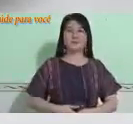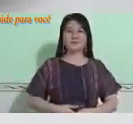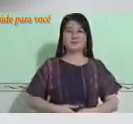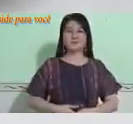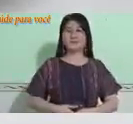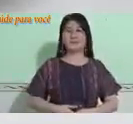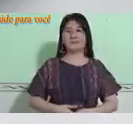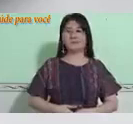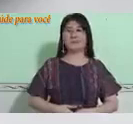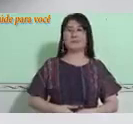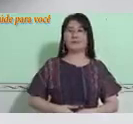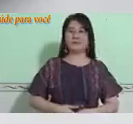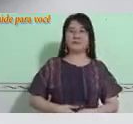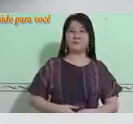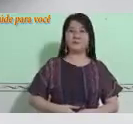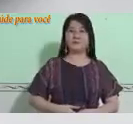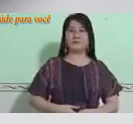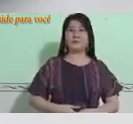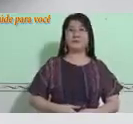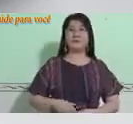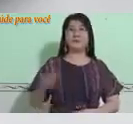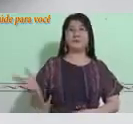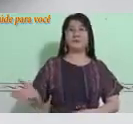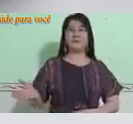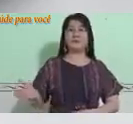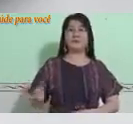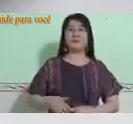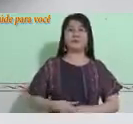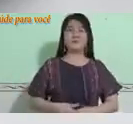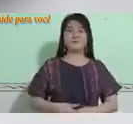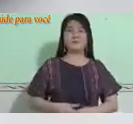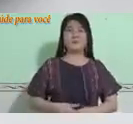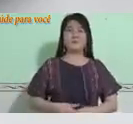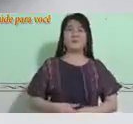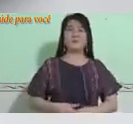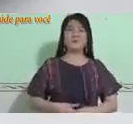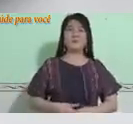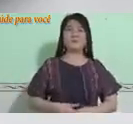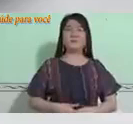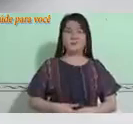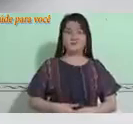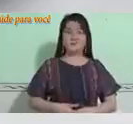dias, vírgula, durante esse período a criança não deve contactar com outras crianças.